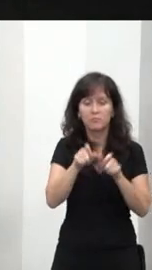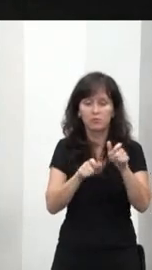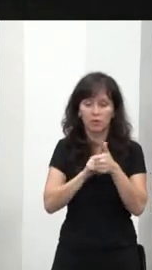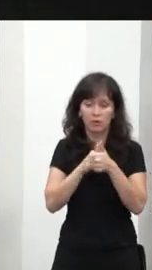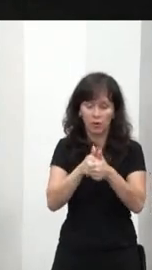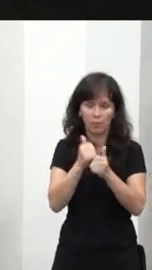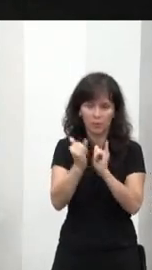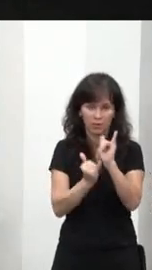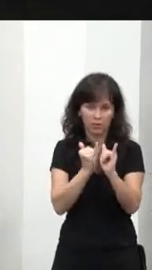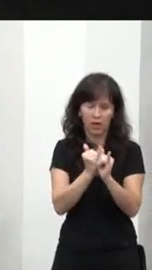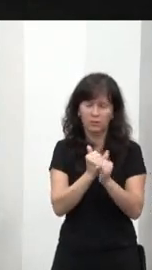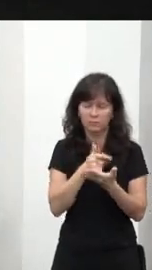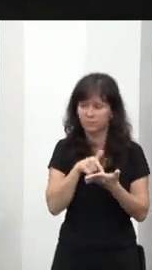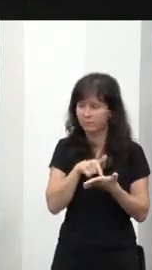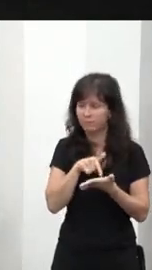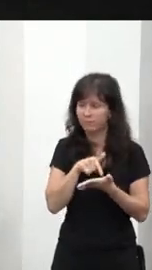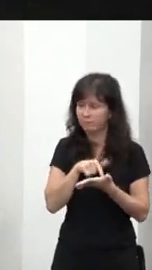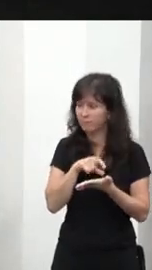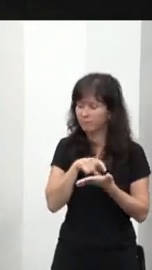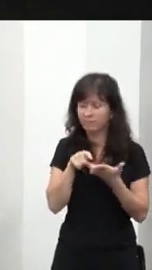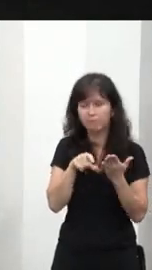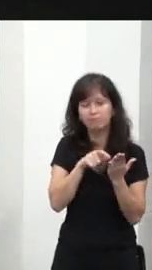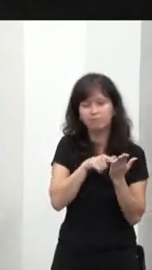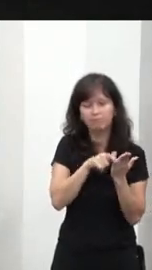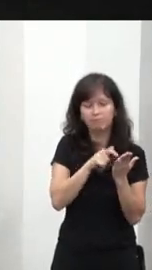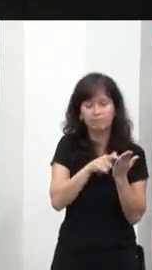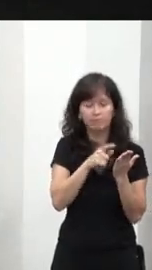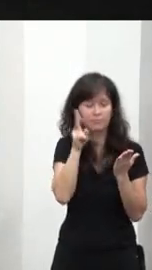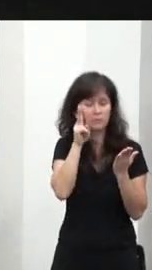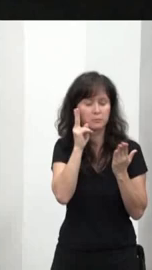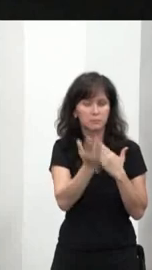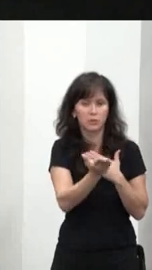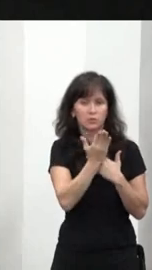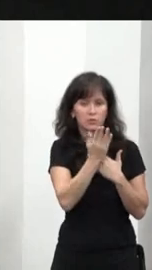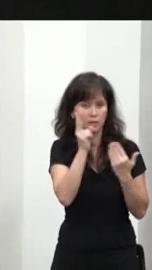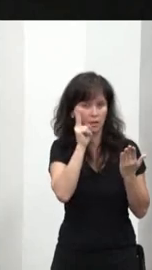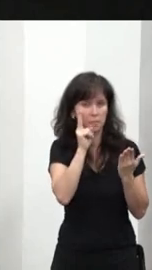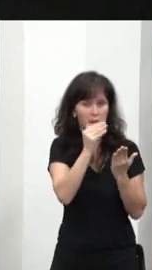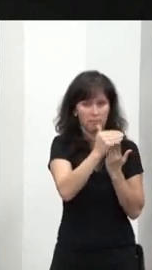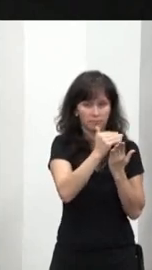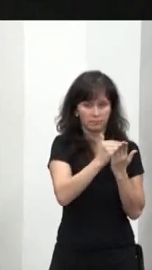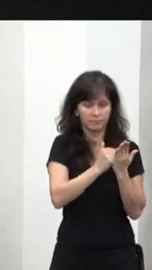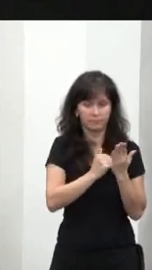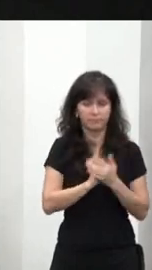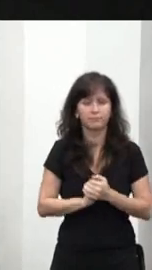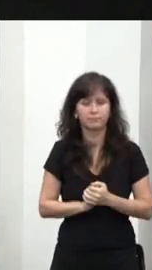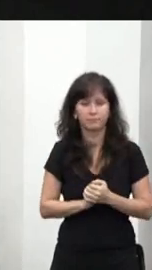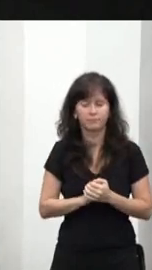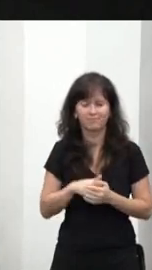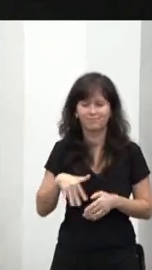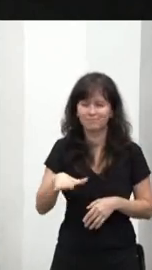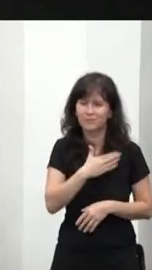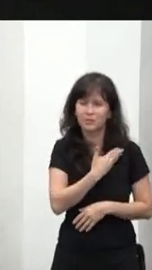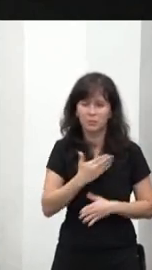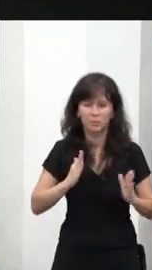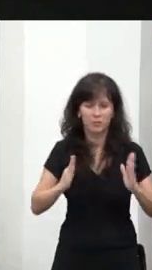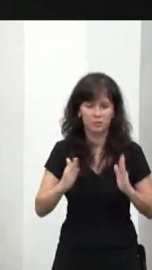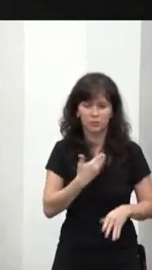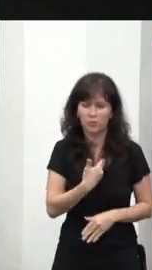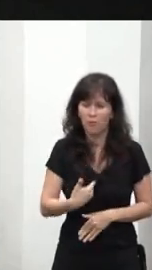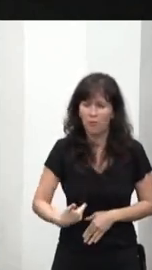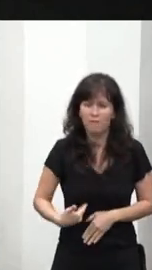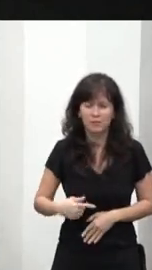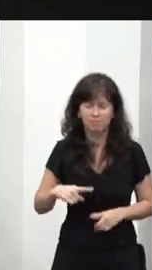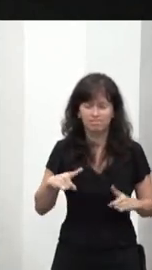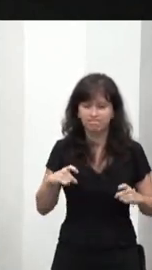fiz uma colinha rápida aqui para não esquecer algumas coisas e meio um governo defasto Tiago